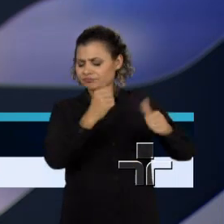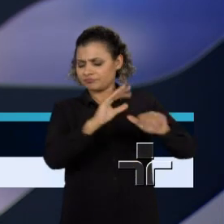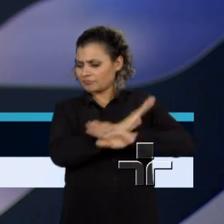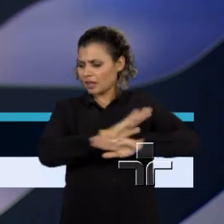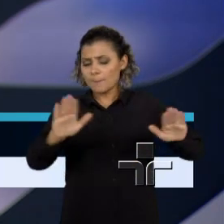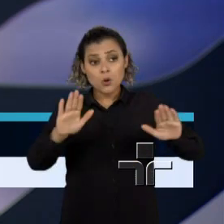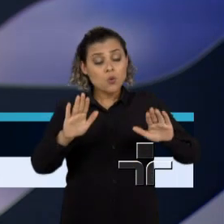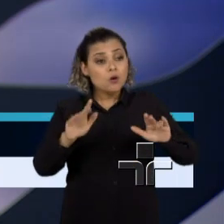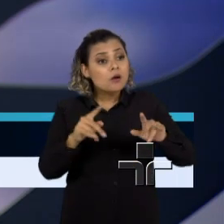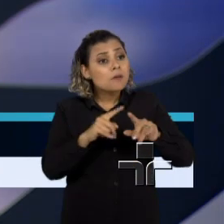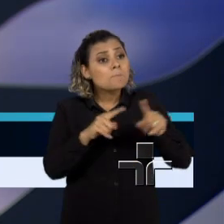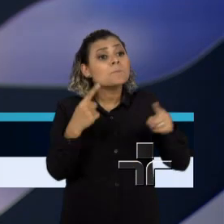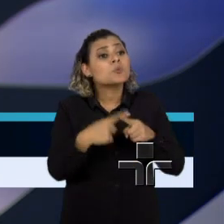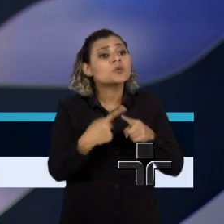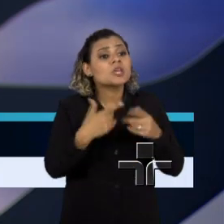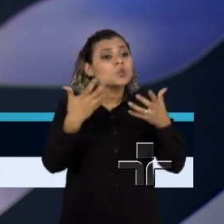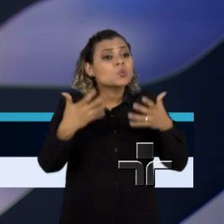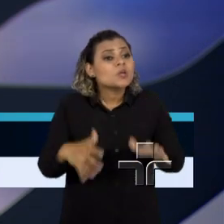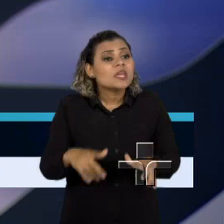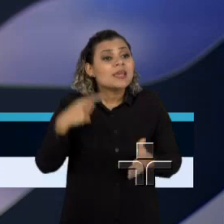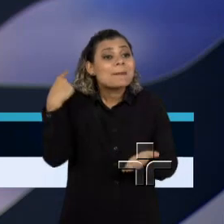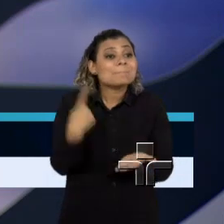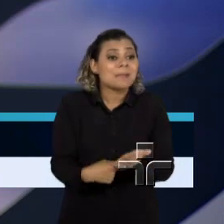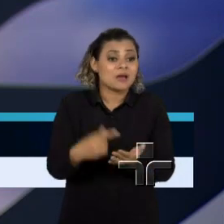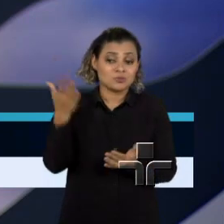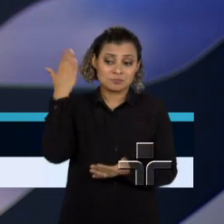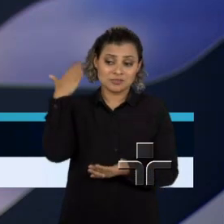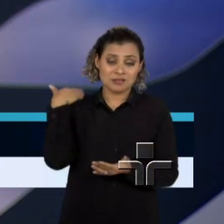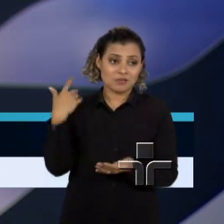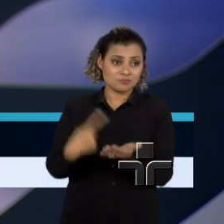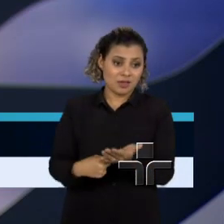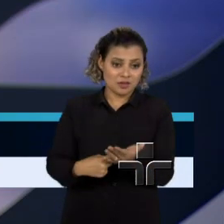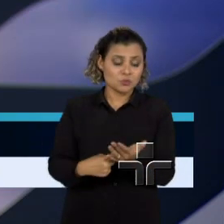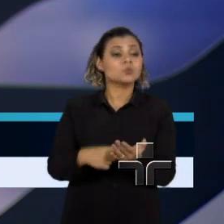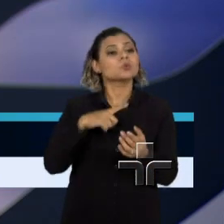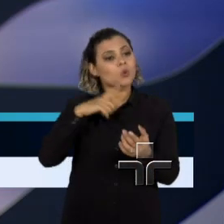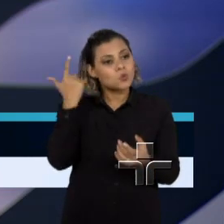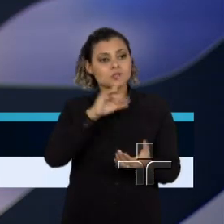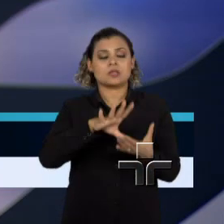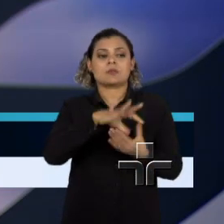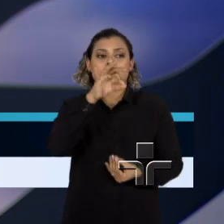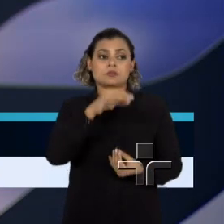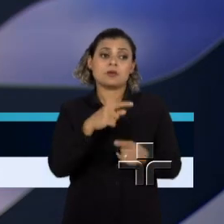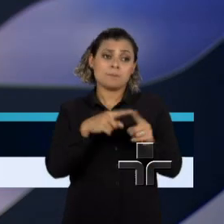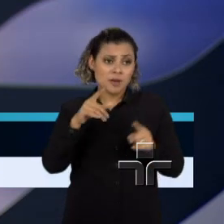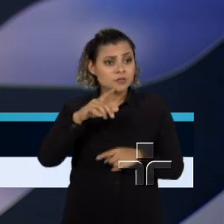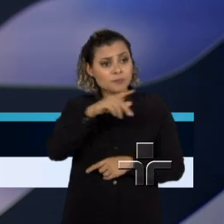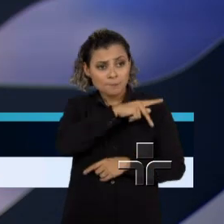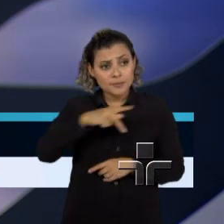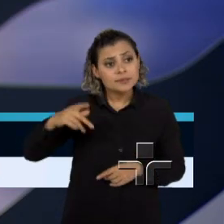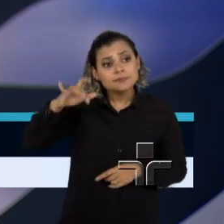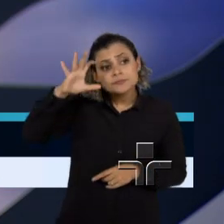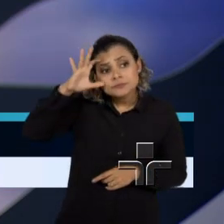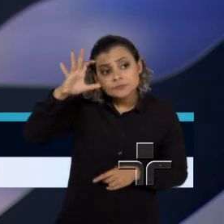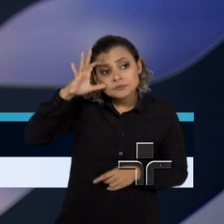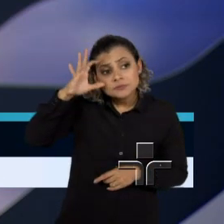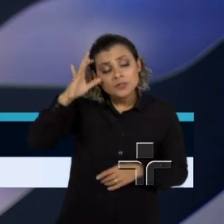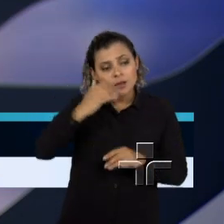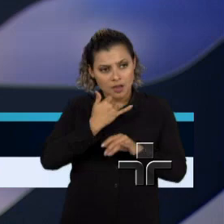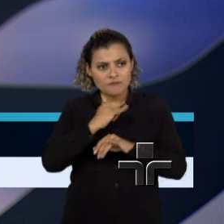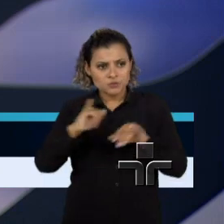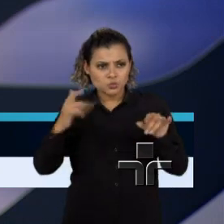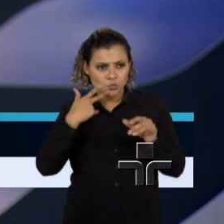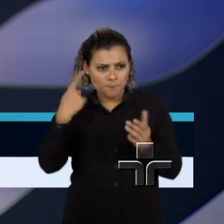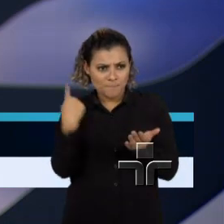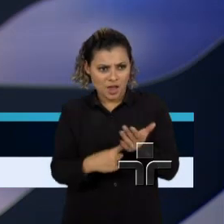é que eles não queriam ferir os pactos que levaram o Brasil à democracia. A própria presidente Dilma Rousseff falou bem deste pacto, ela